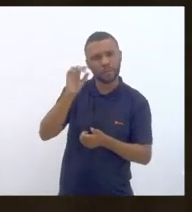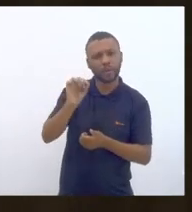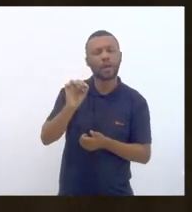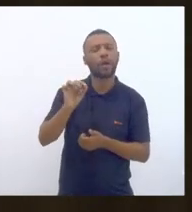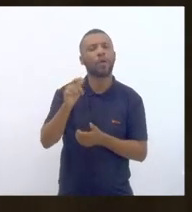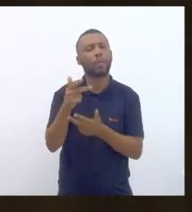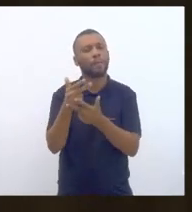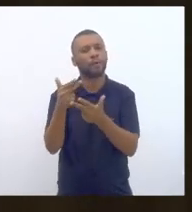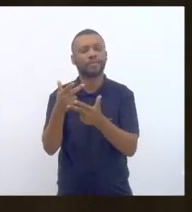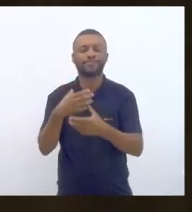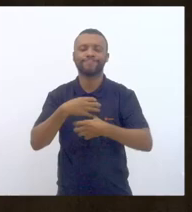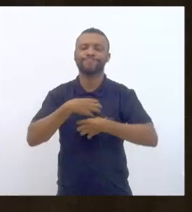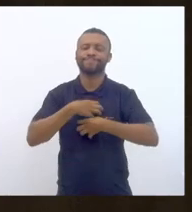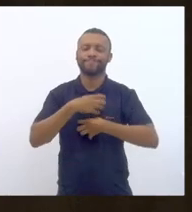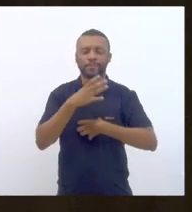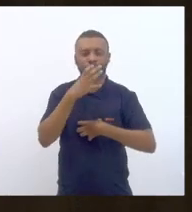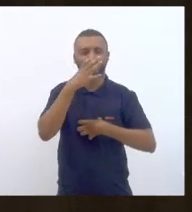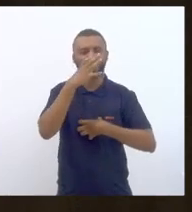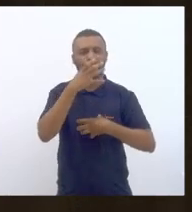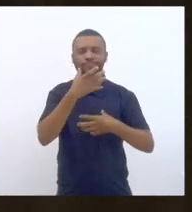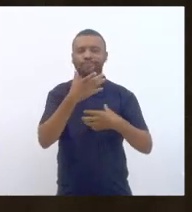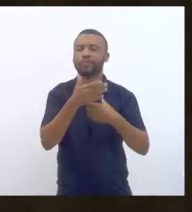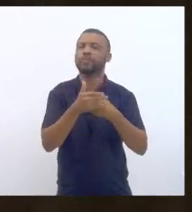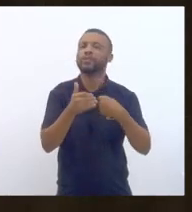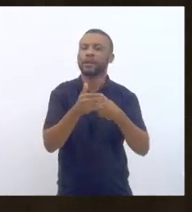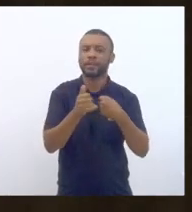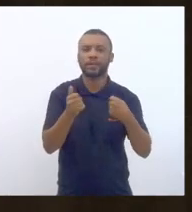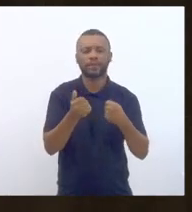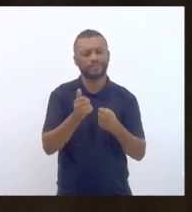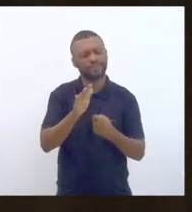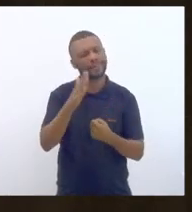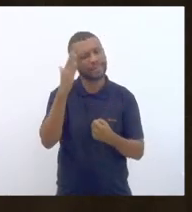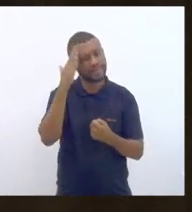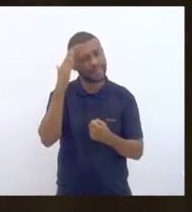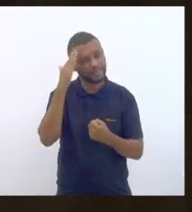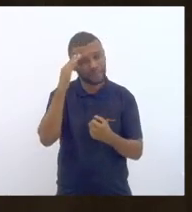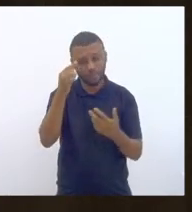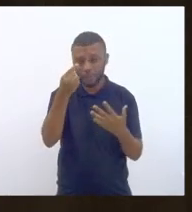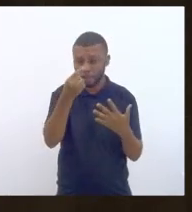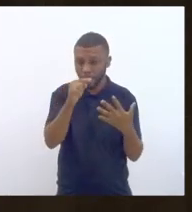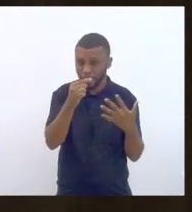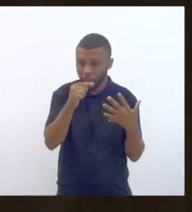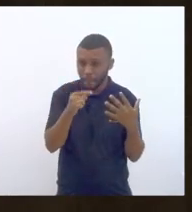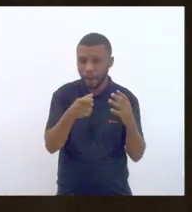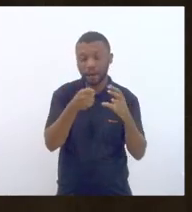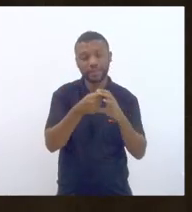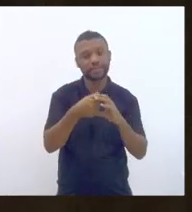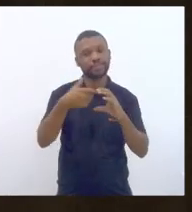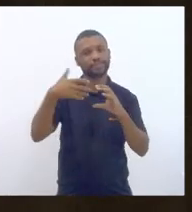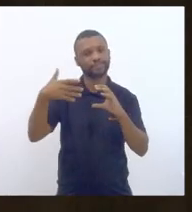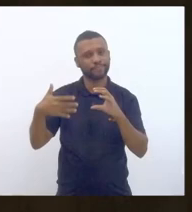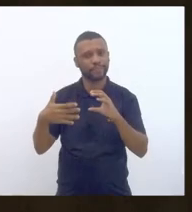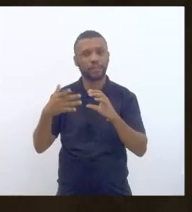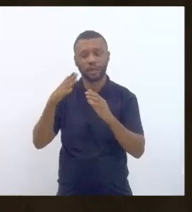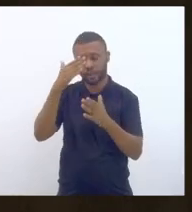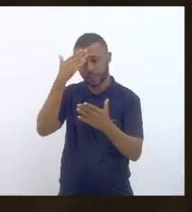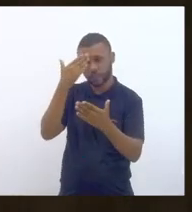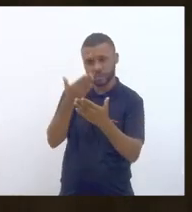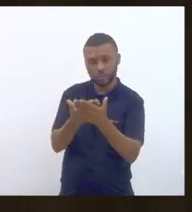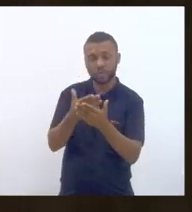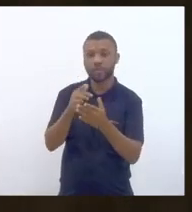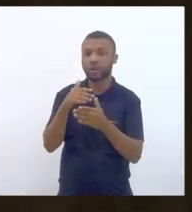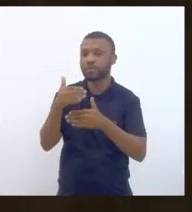que eu tenho profunda admiração. Apesar de todos os predicados, acho o processo de